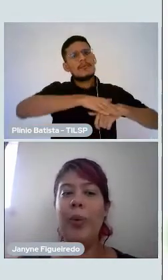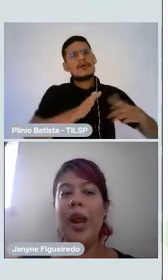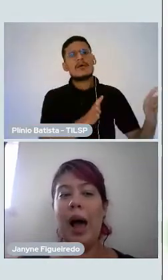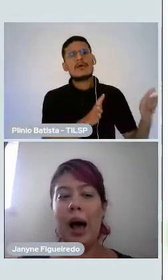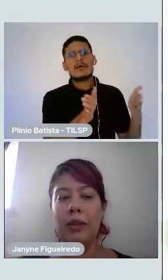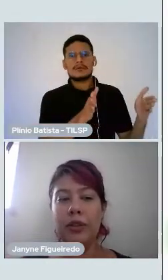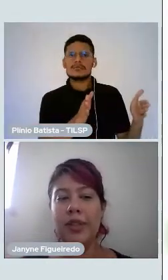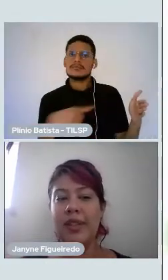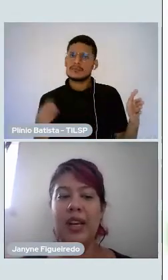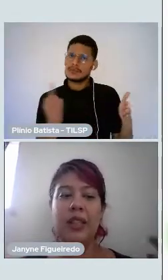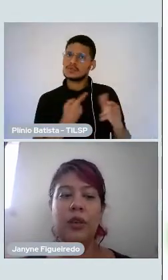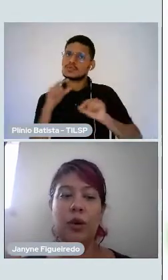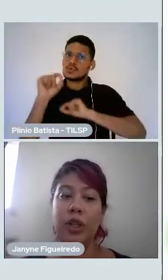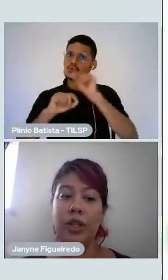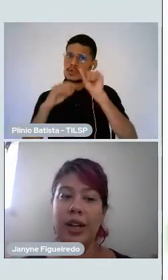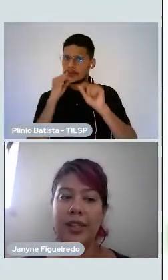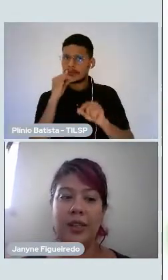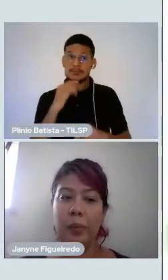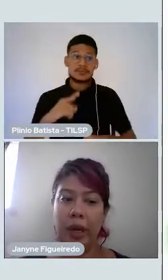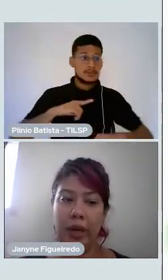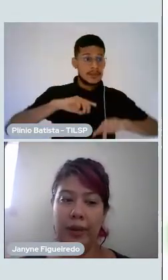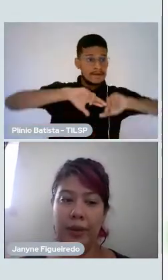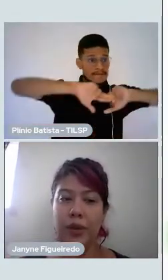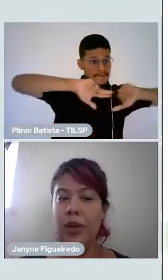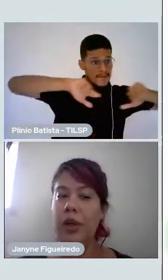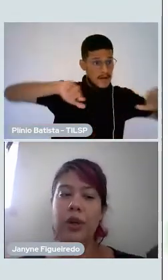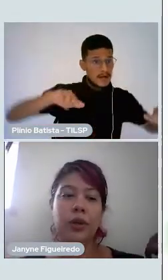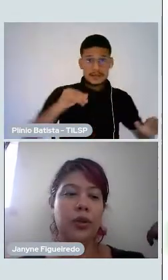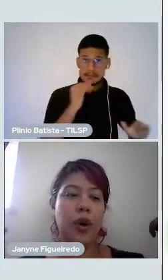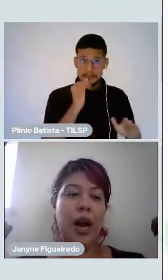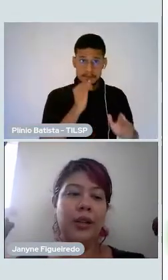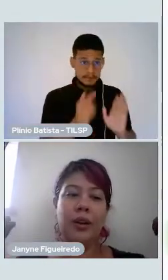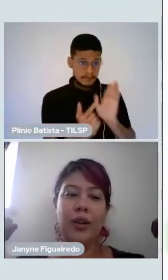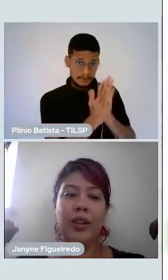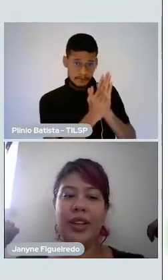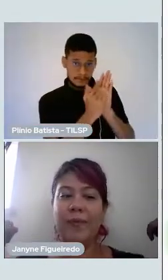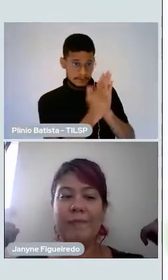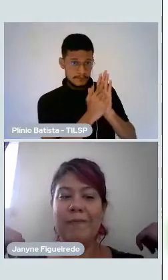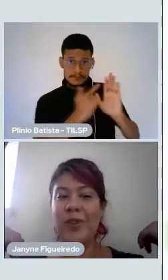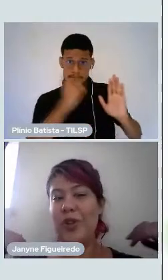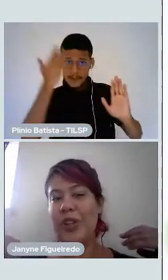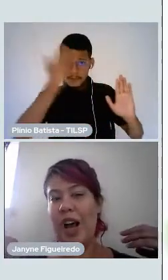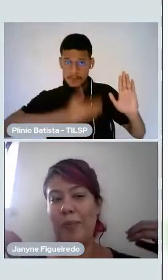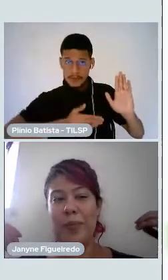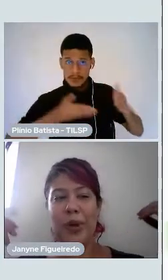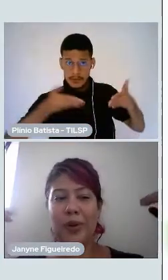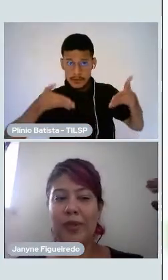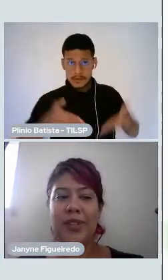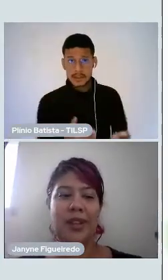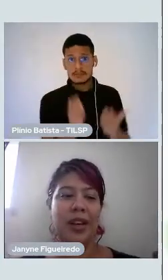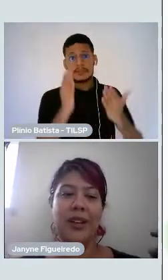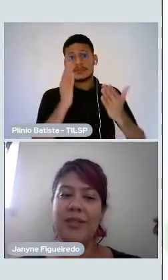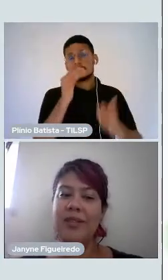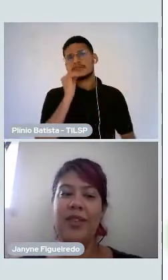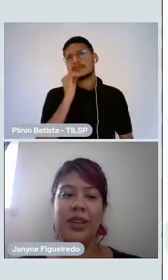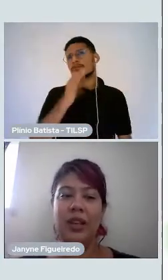fazer um compilado de certidões de nascimentos do cartório de, vou chutar,